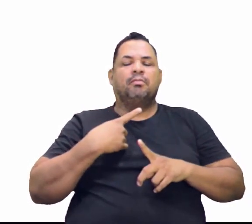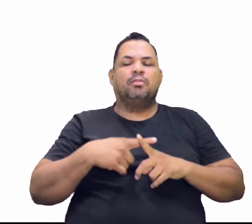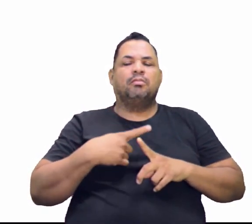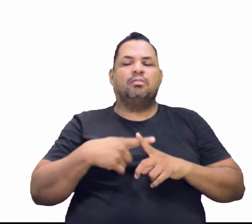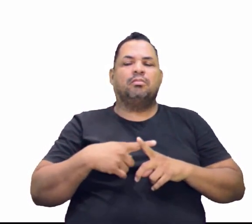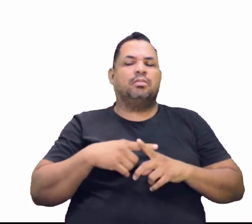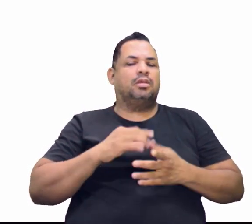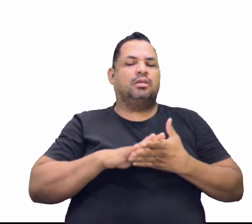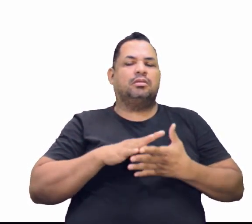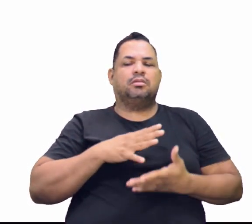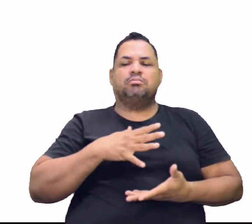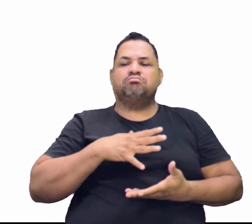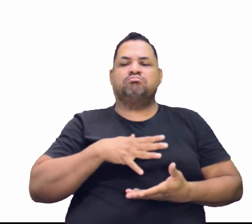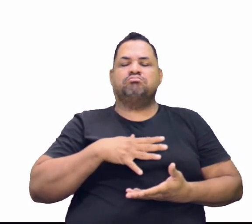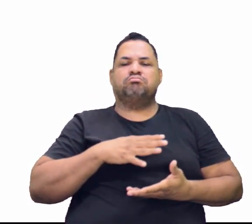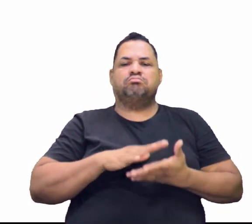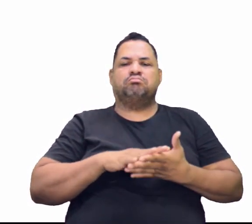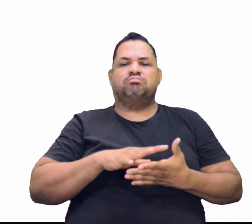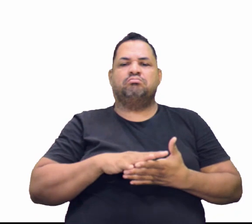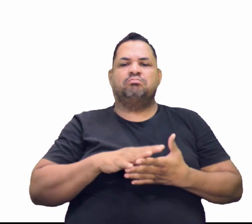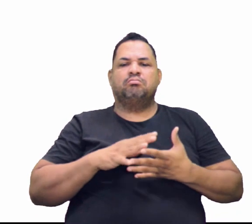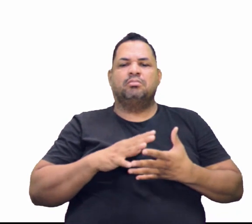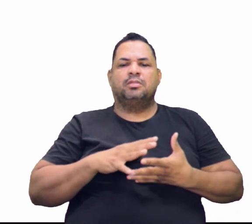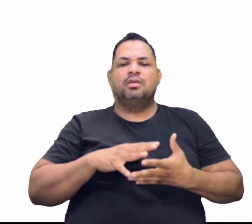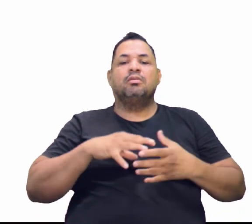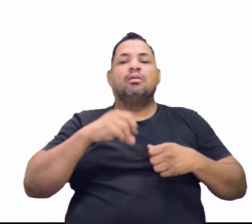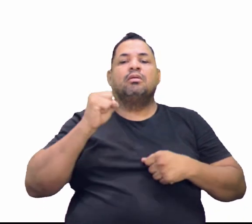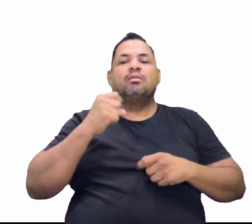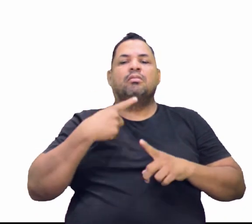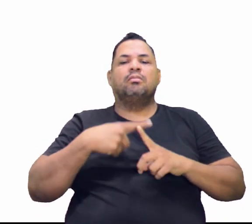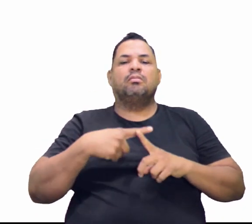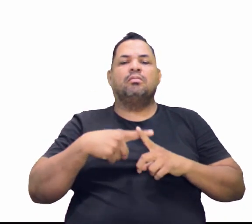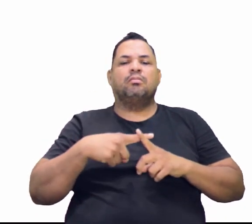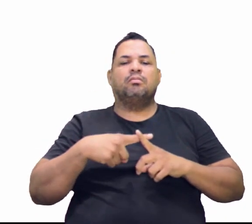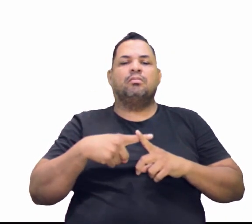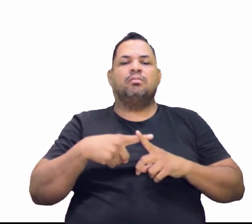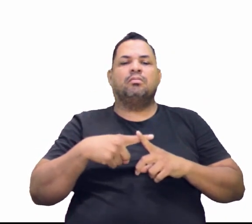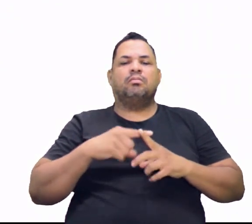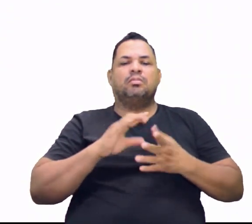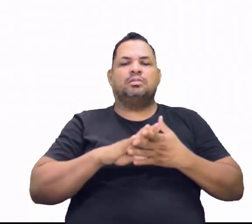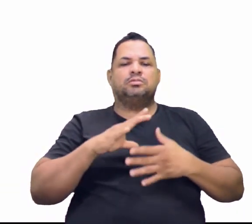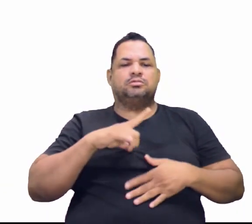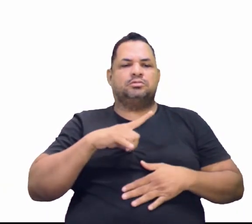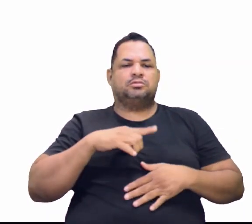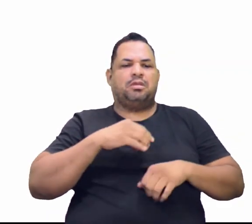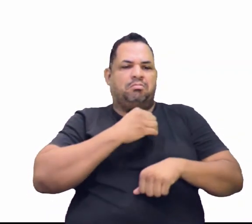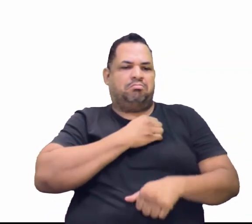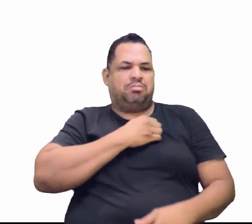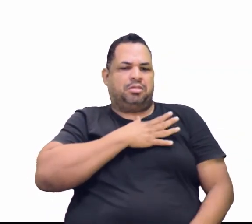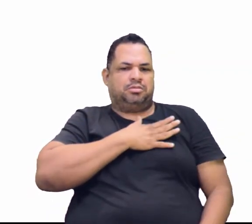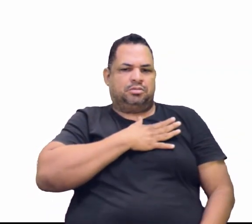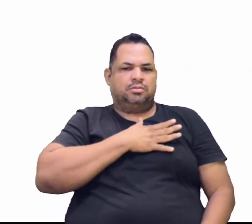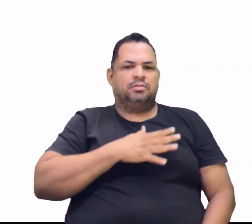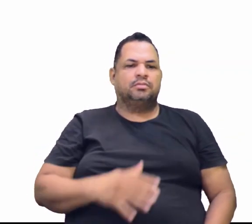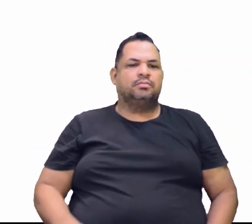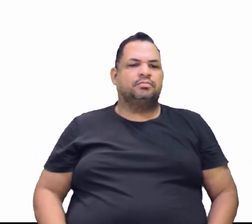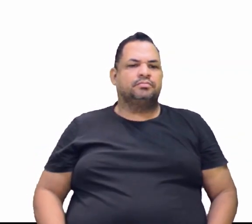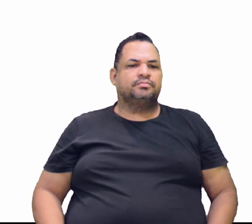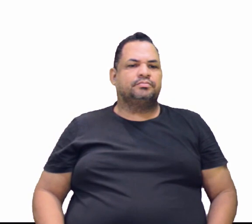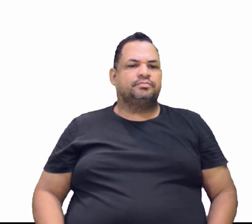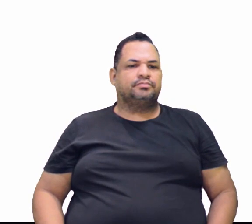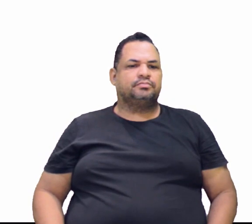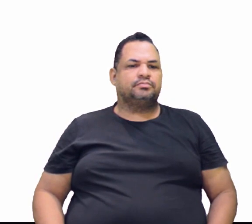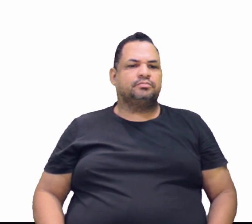ele não ganha? Bom, porque o Instituto Nobel da Paz era preconceituoso.